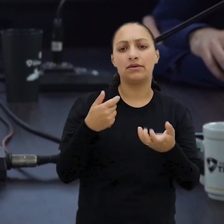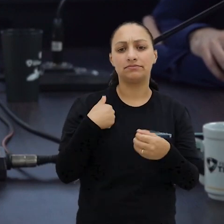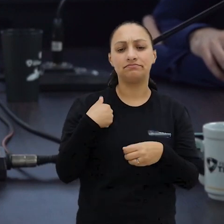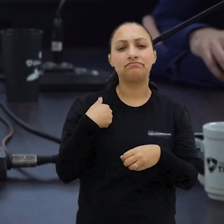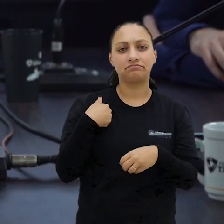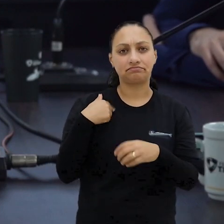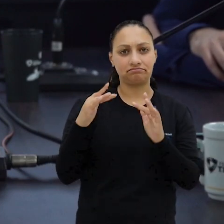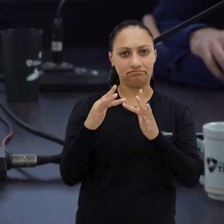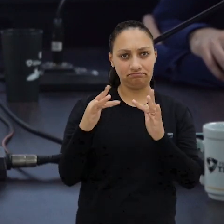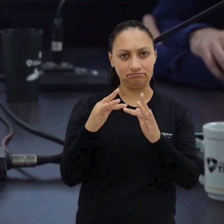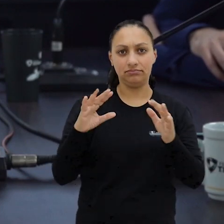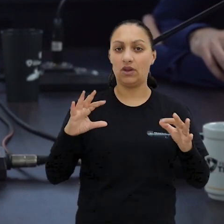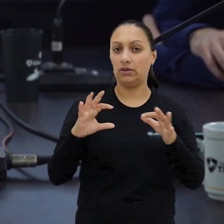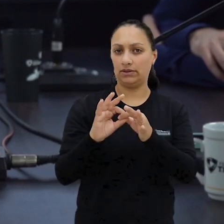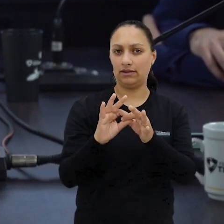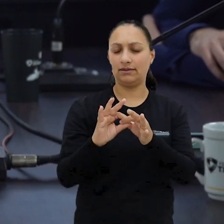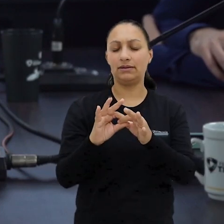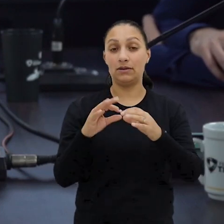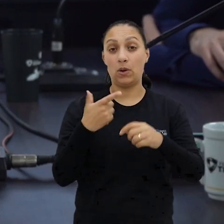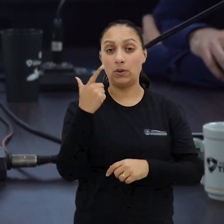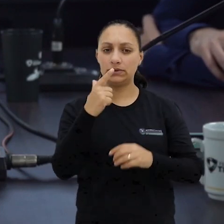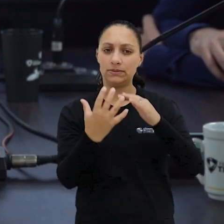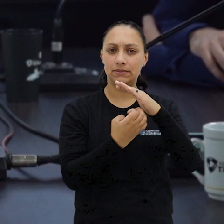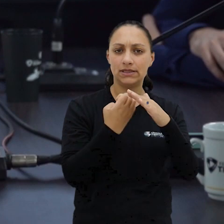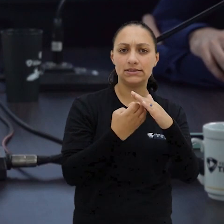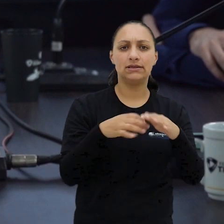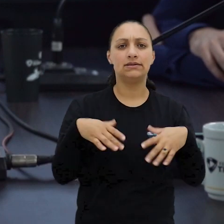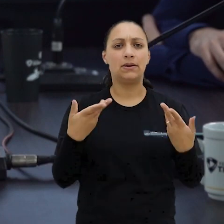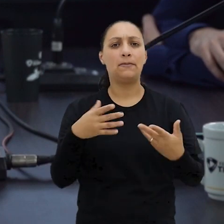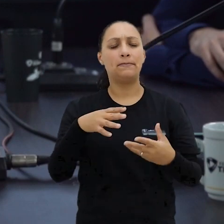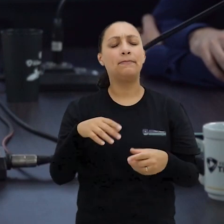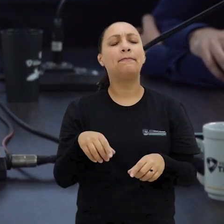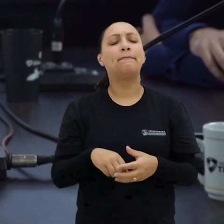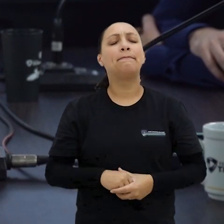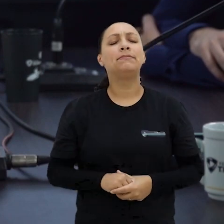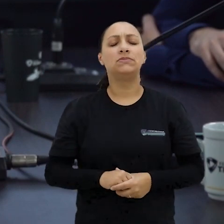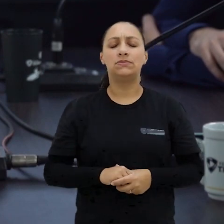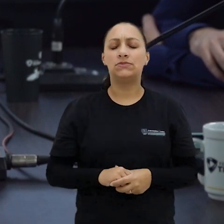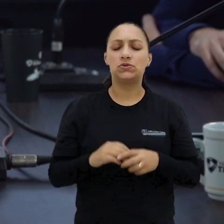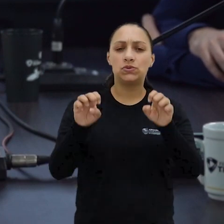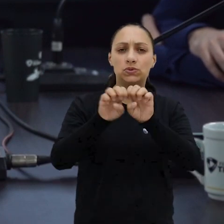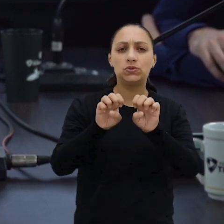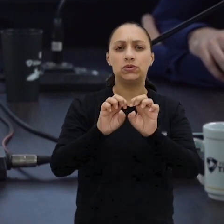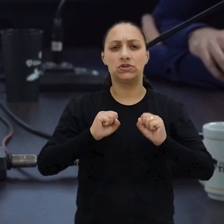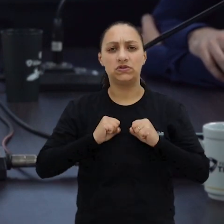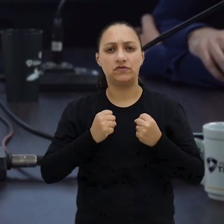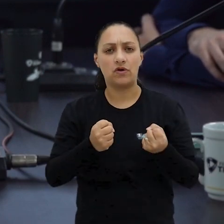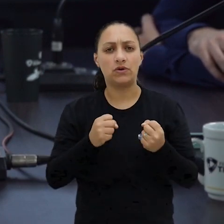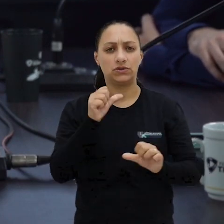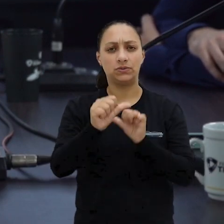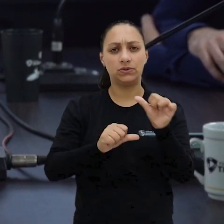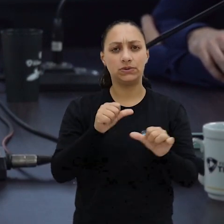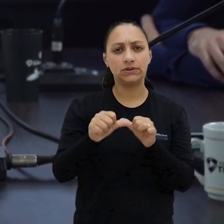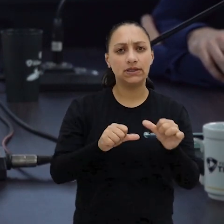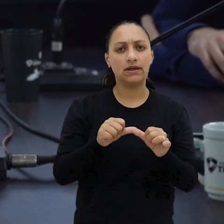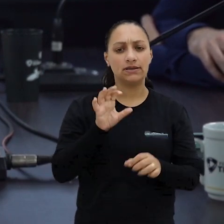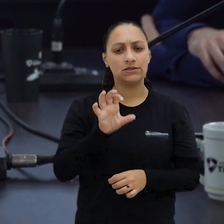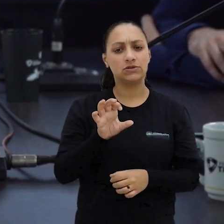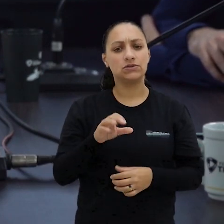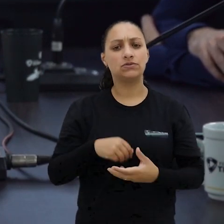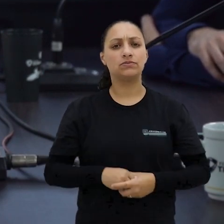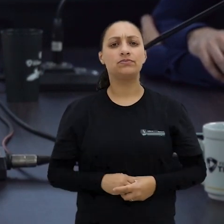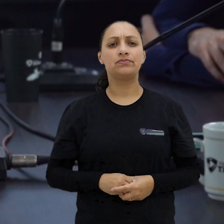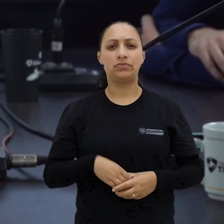outra empresa. Então, também parte dessa cultura, também parte dos nossos esforços, mudar essa mentalidade de quem já está, quem já passou